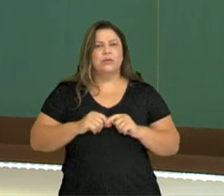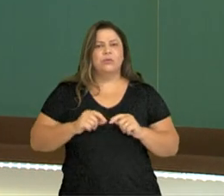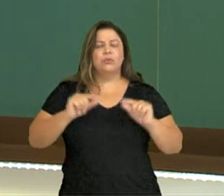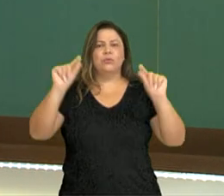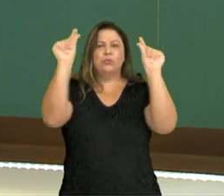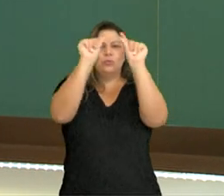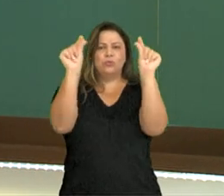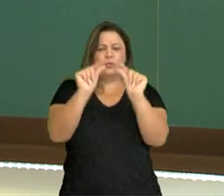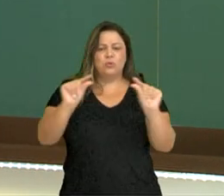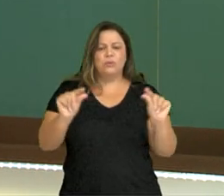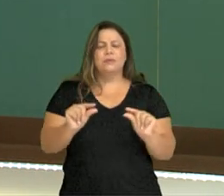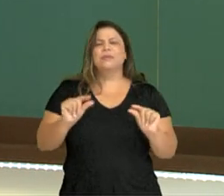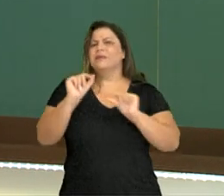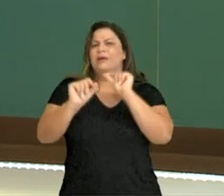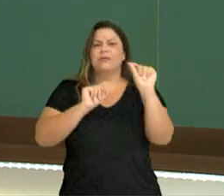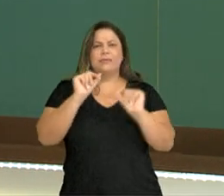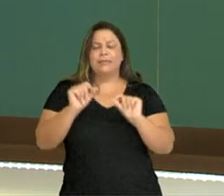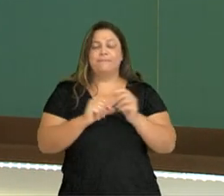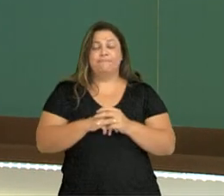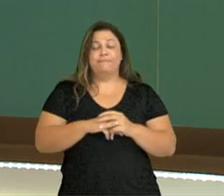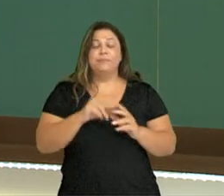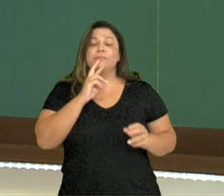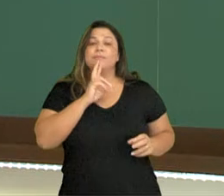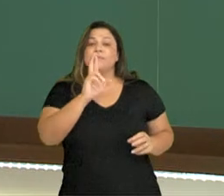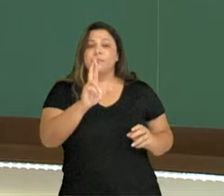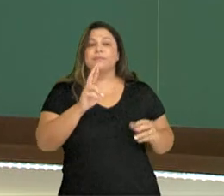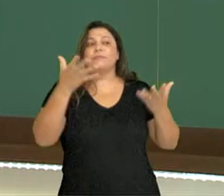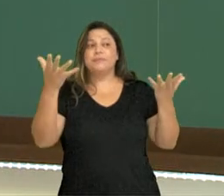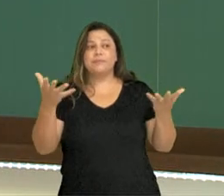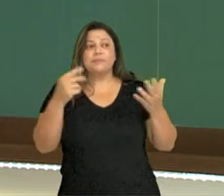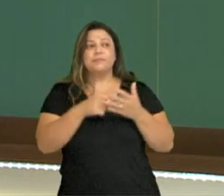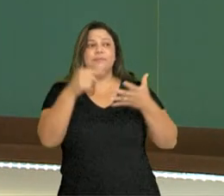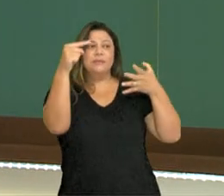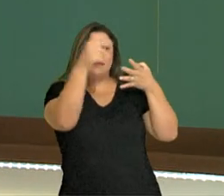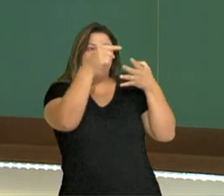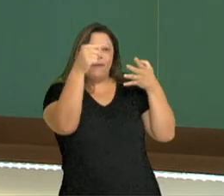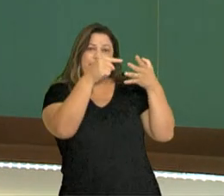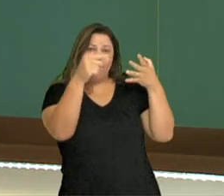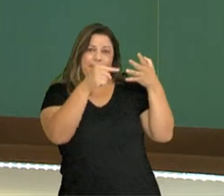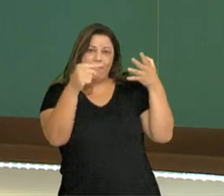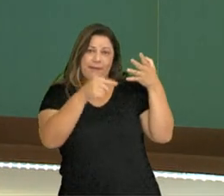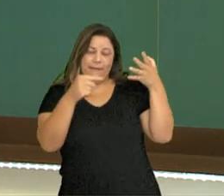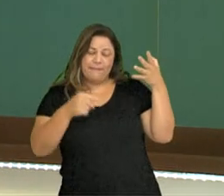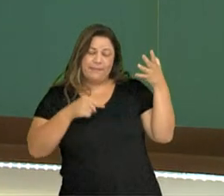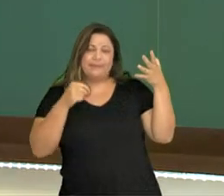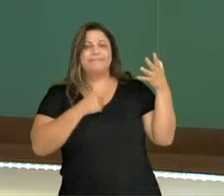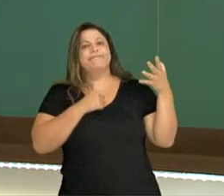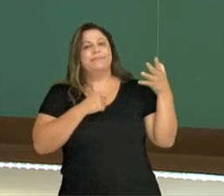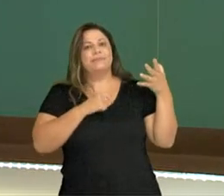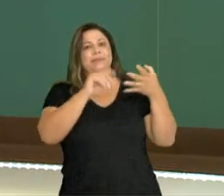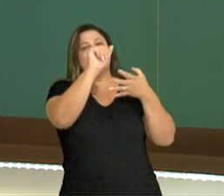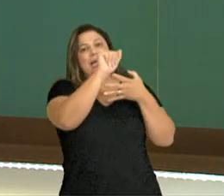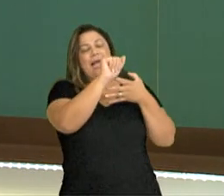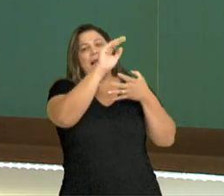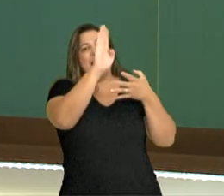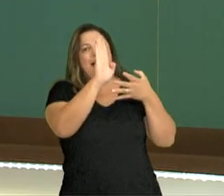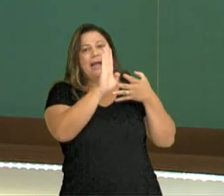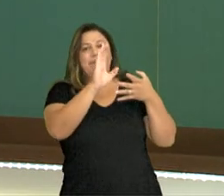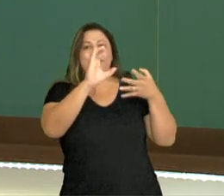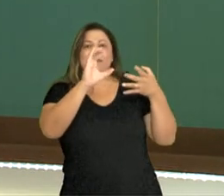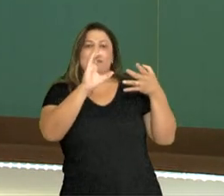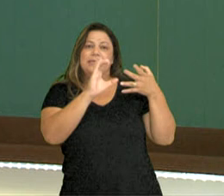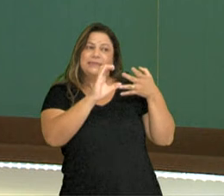são: letra A, procariontes e quimiossintetizantes; B, procariontes e fotossintetizantes;